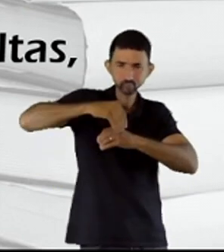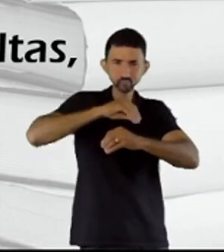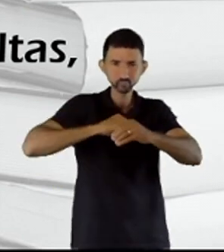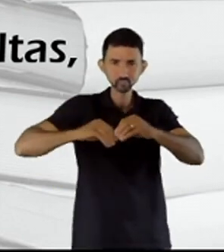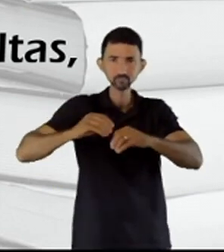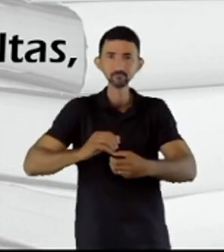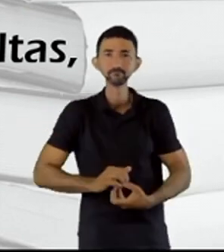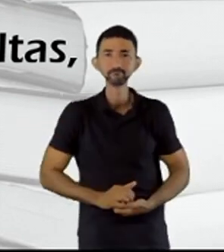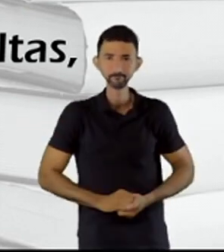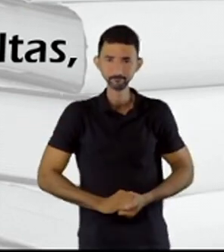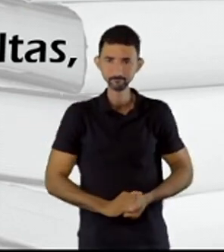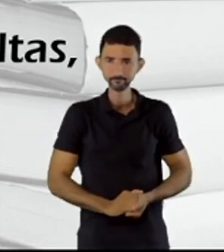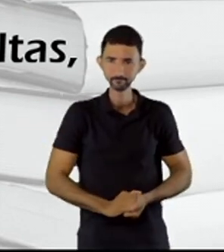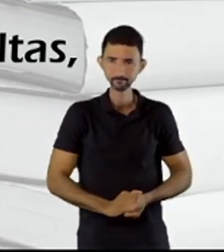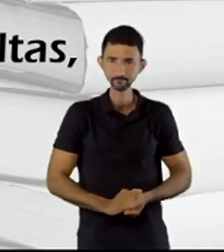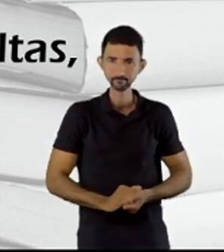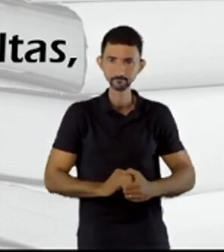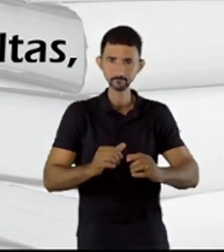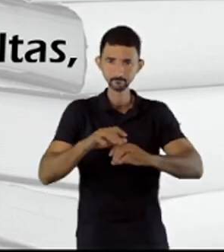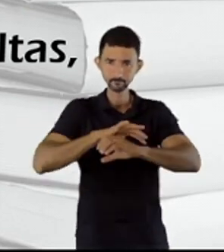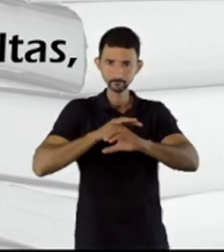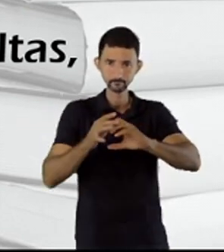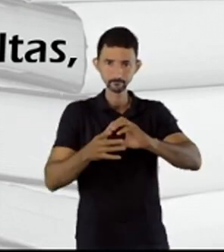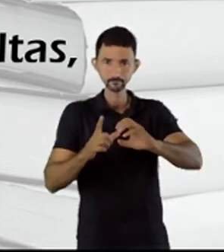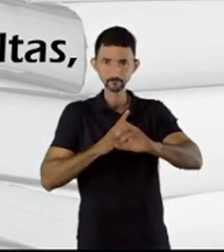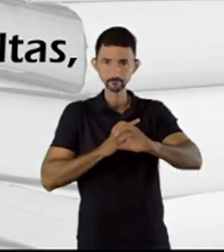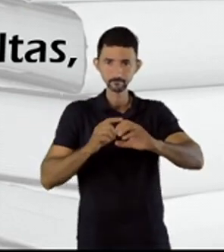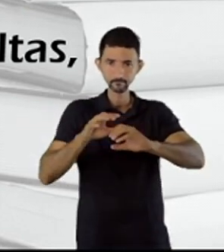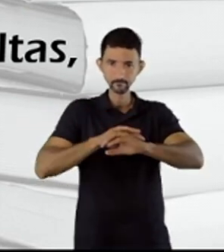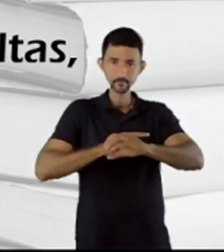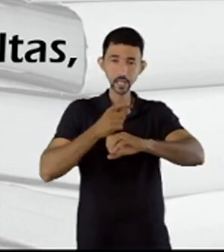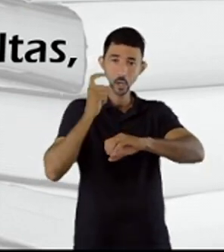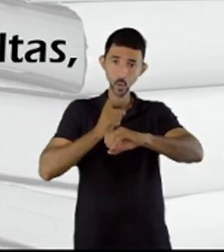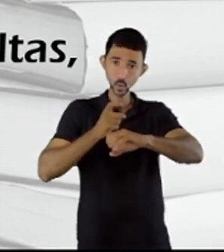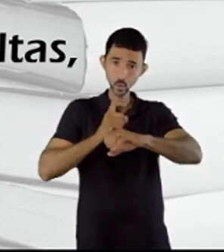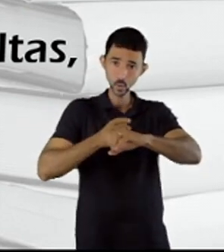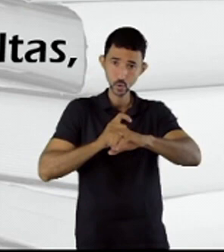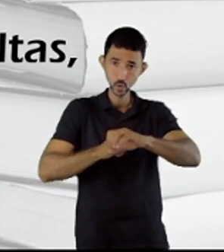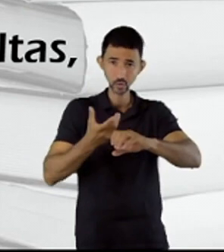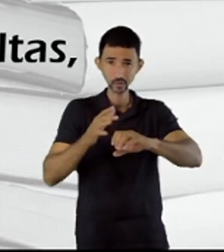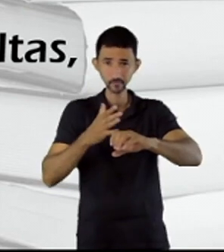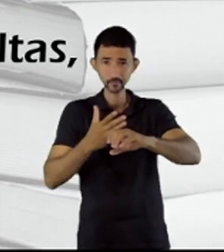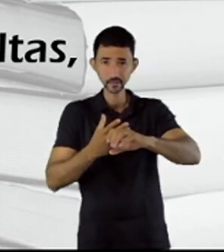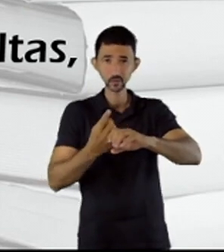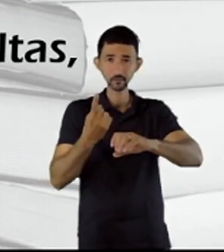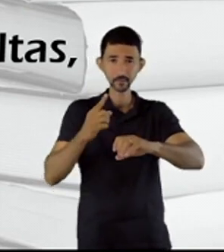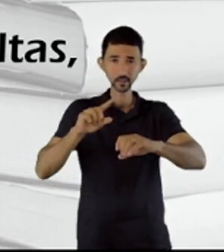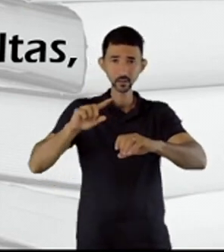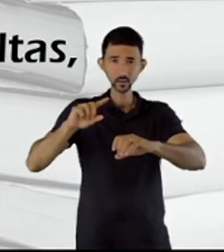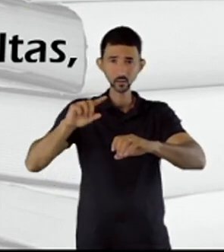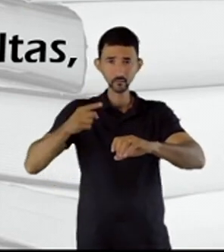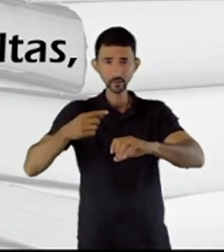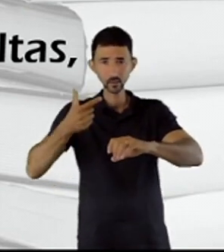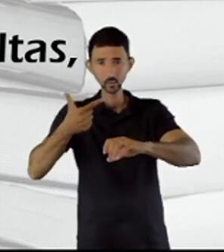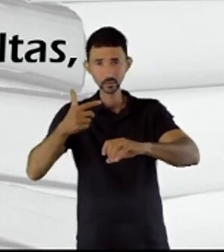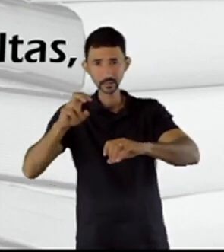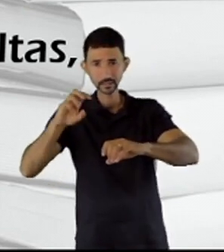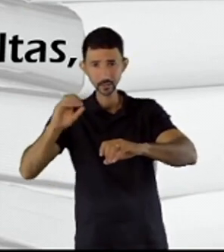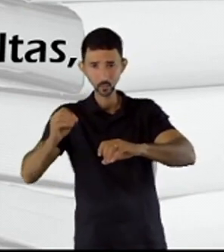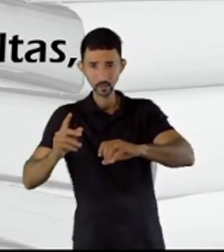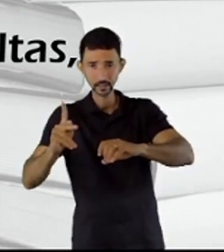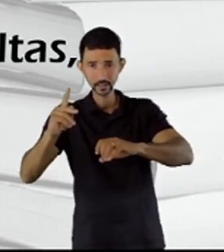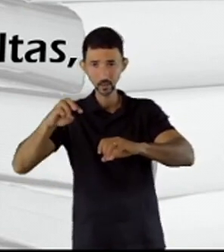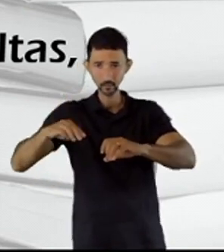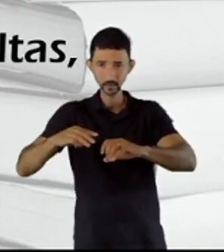núcleo. O núcleo em si, ele vai ter uma parte sólida, com um raio de 1.250 km, e um